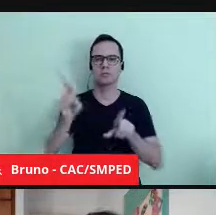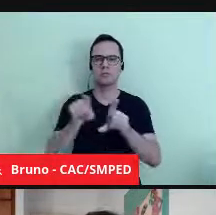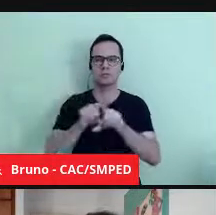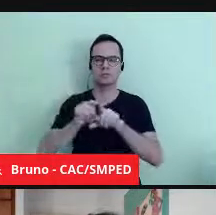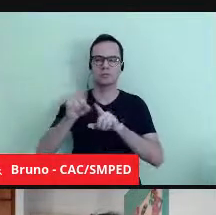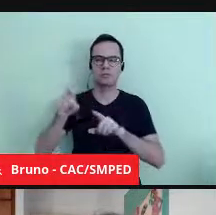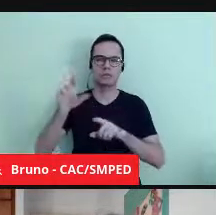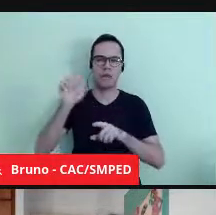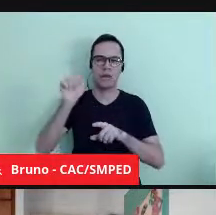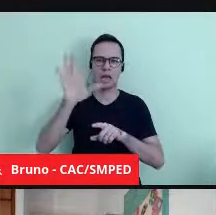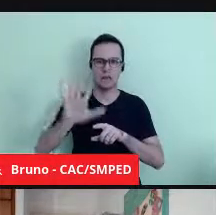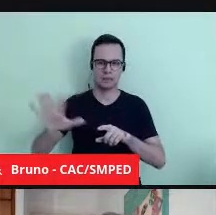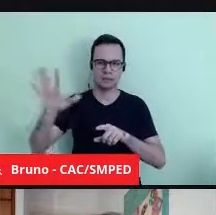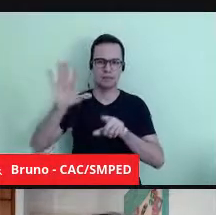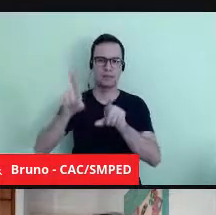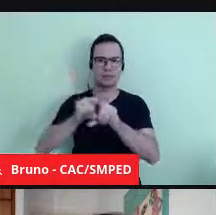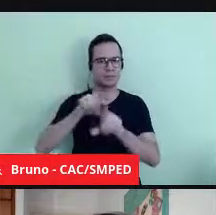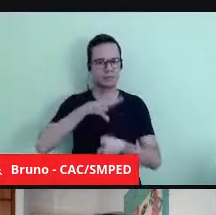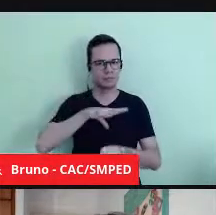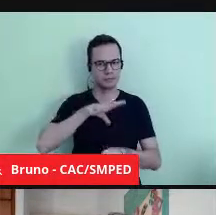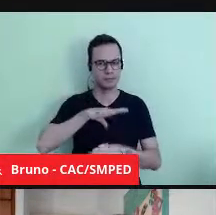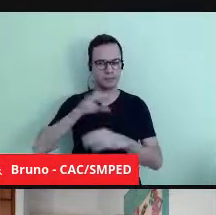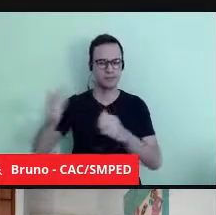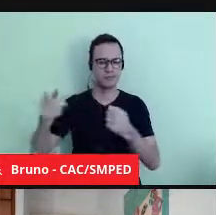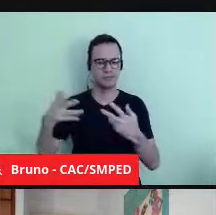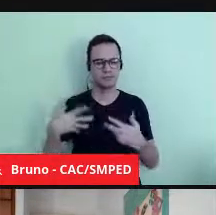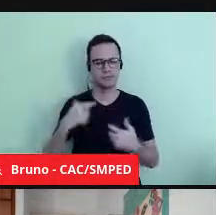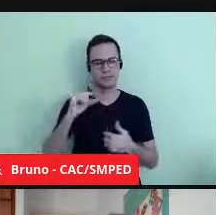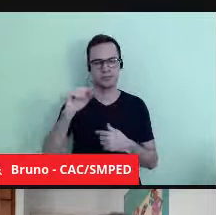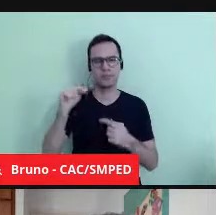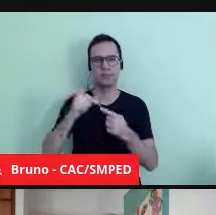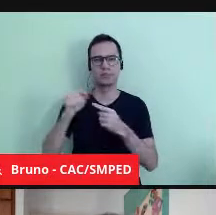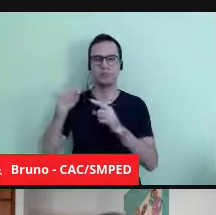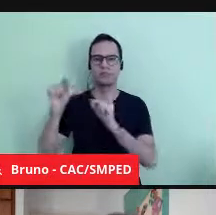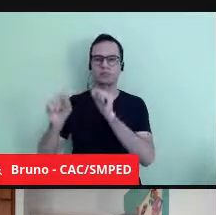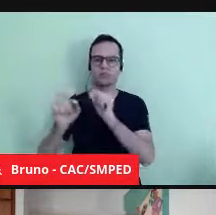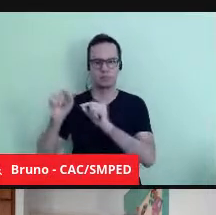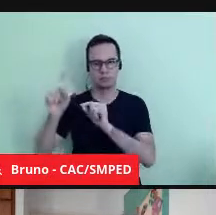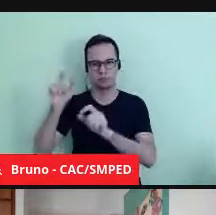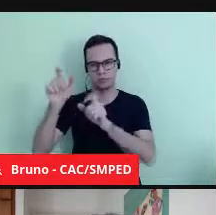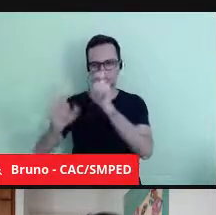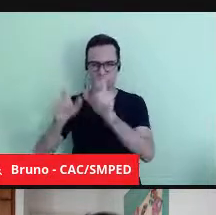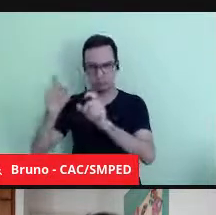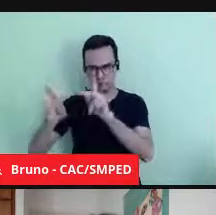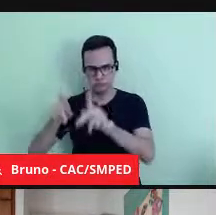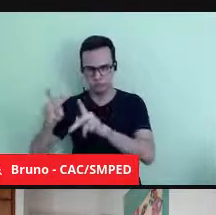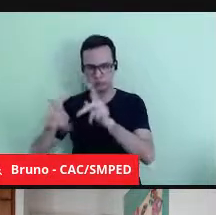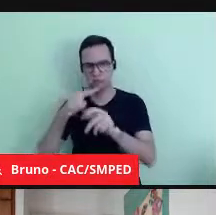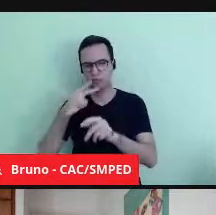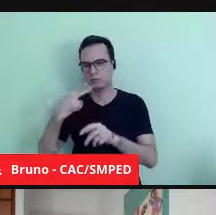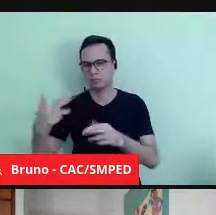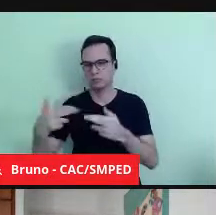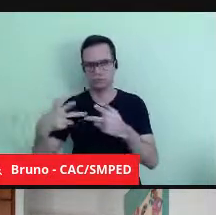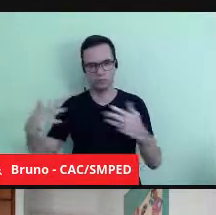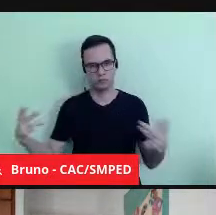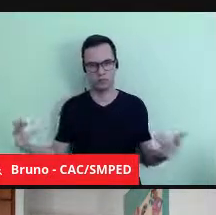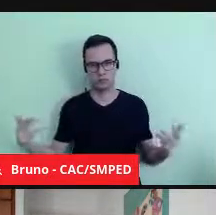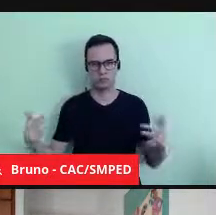conta um pouco das histórias desses lugares, quais são as características, né? População, idiomas, etc.,